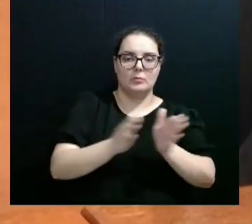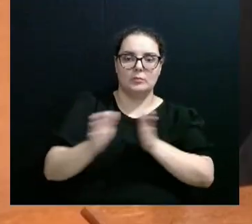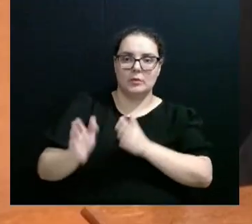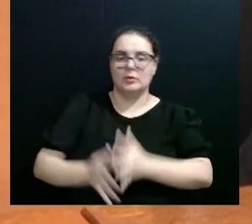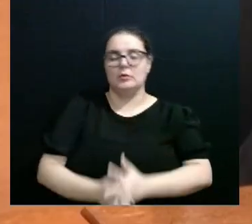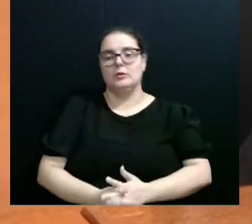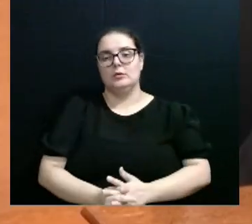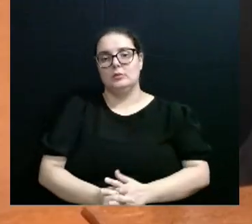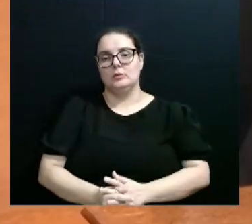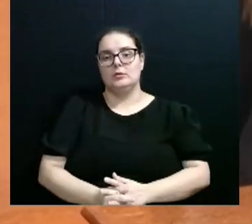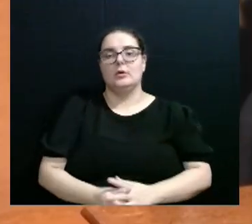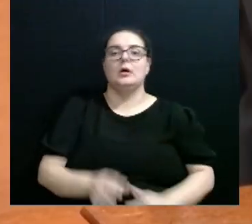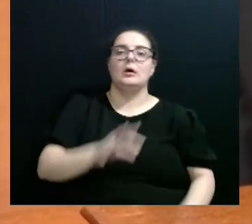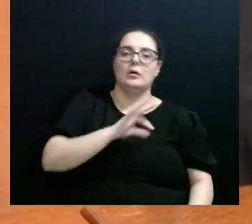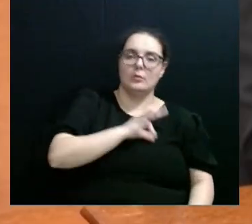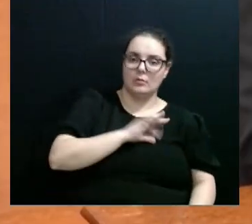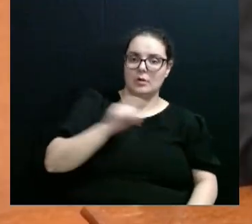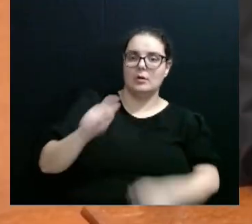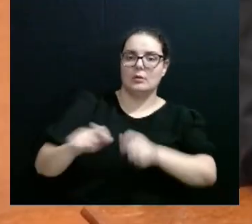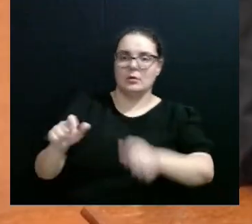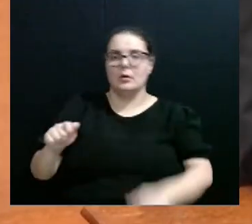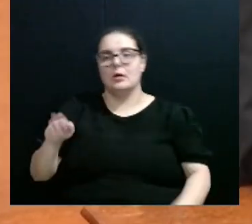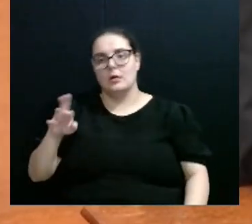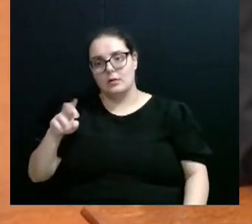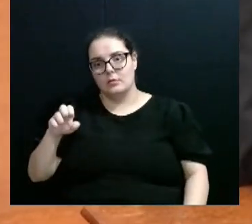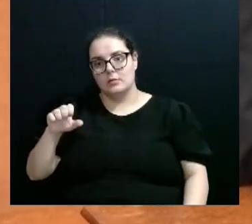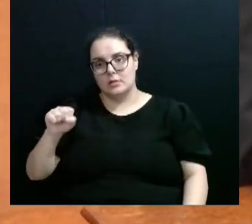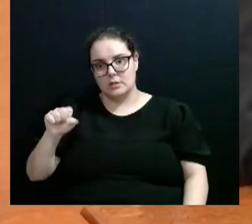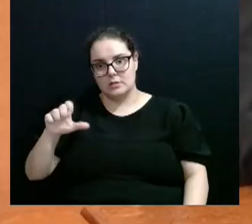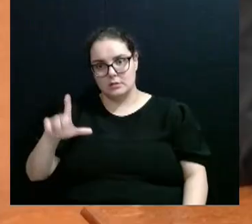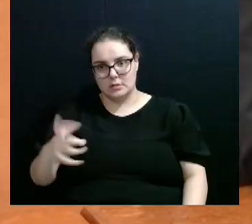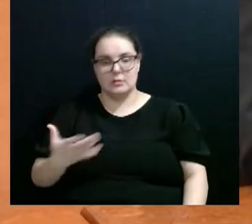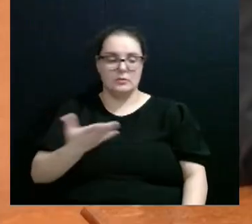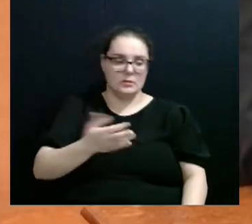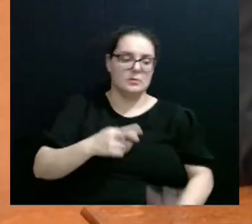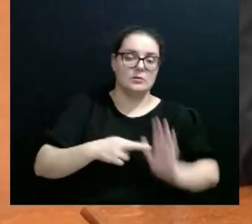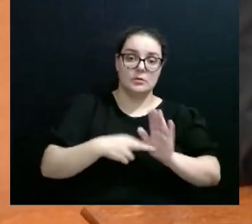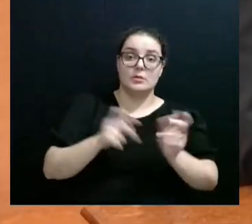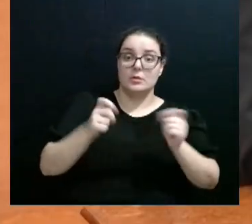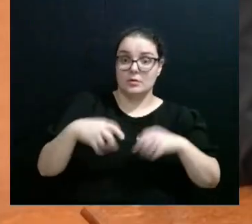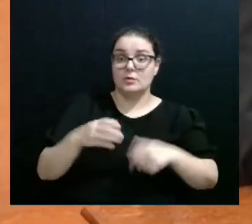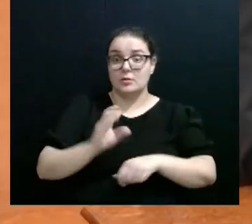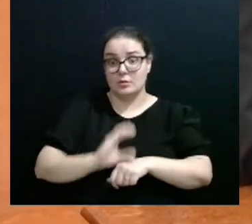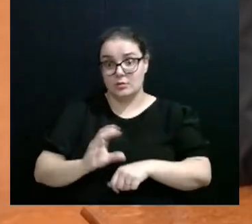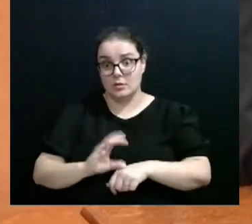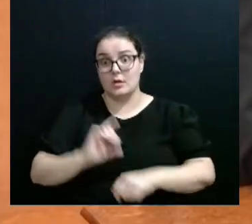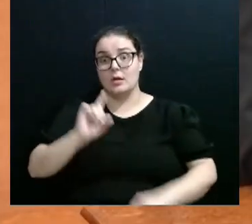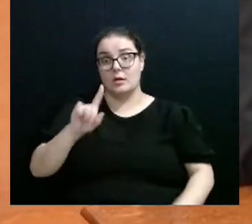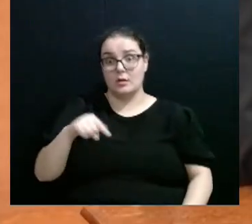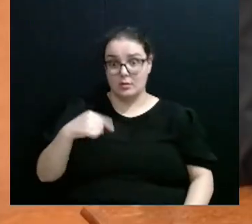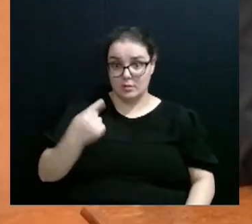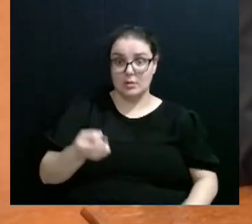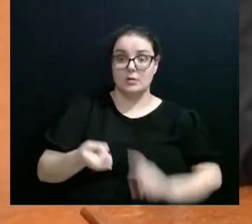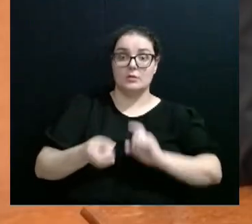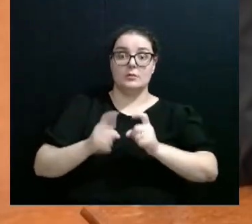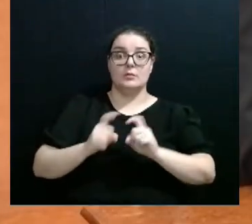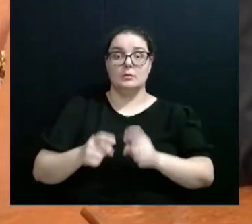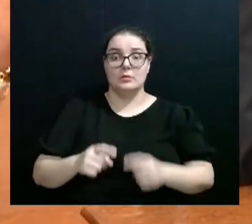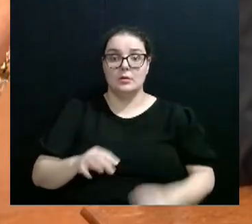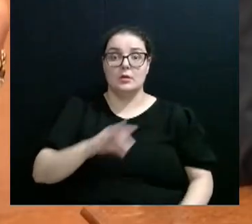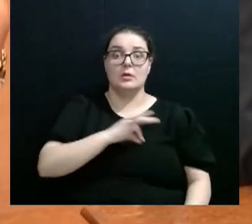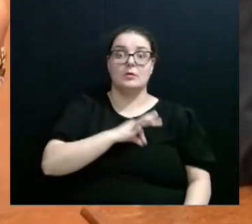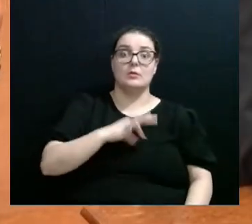a guarda, o pessoal da Brasel e você representando de capacitação. Então, depois dessa reunião, a guarda criou seus